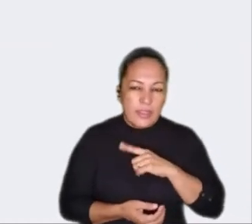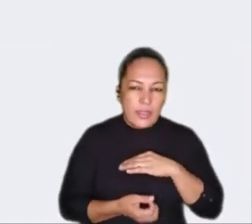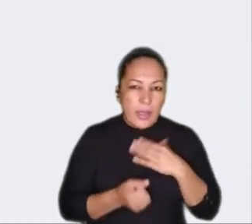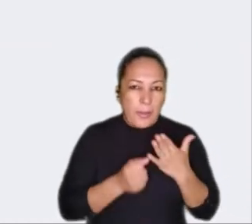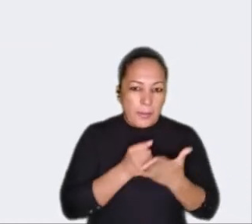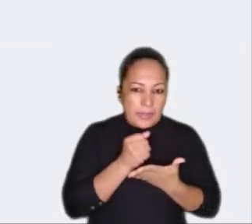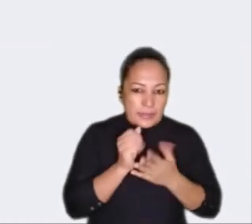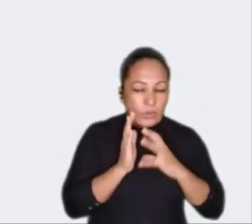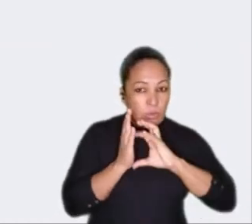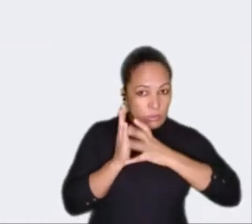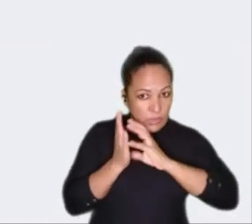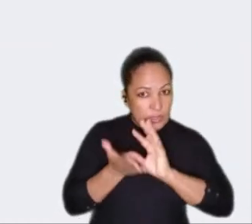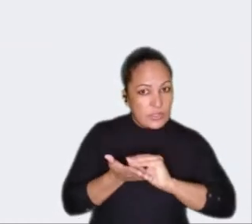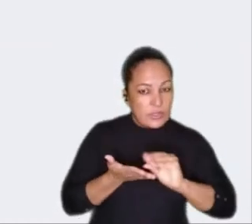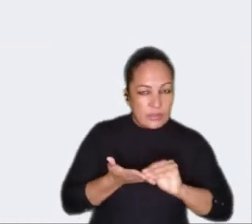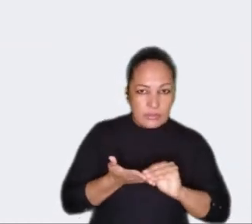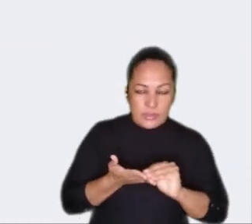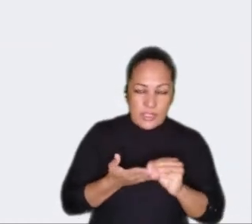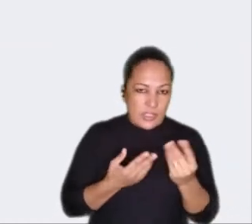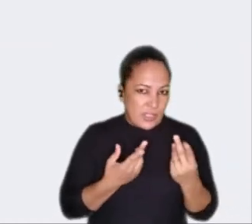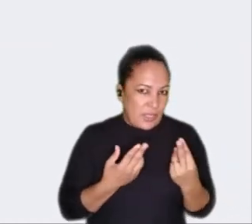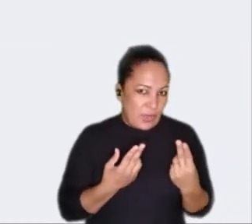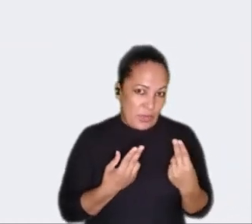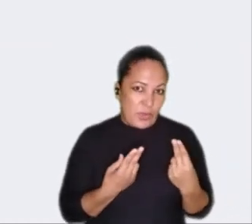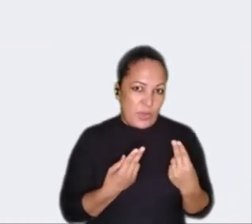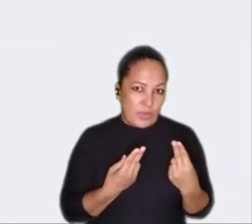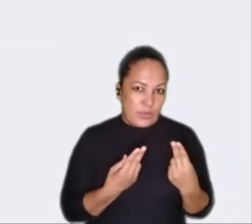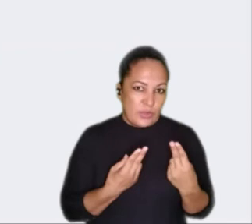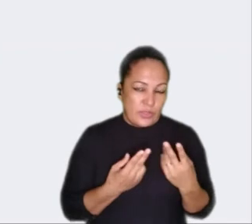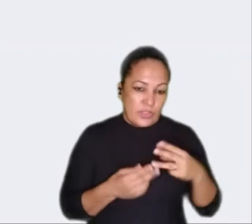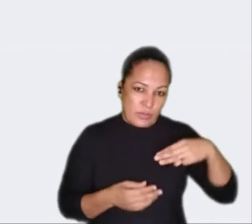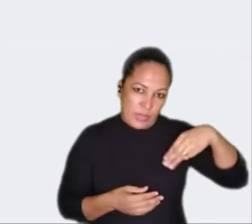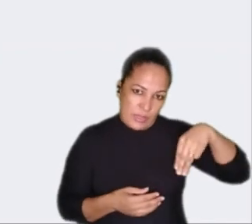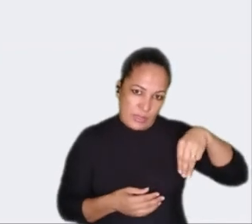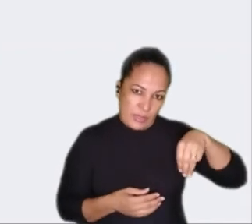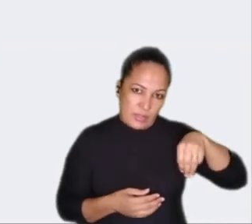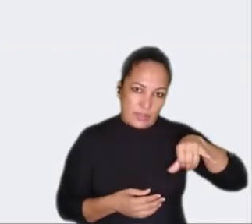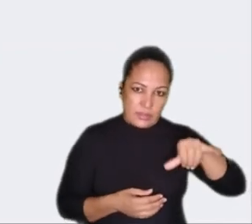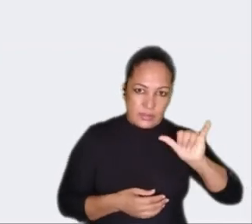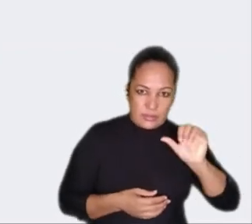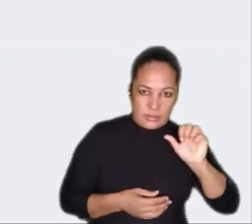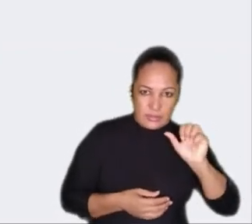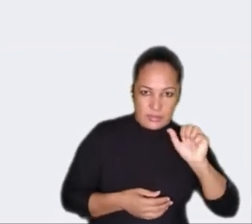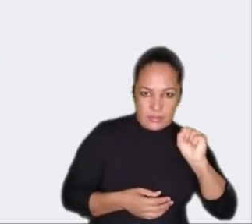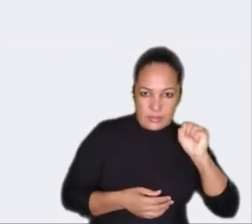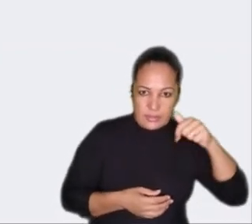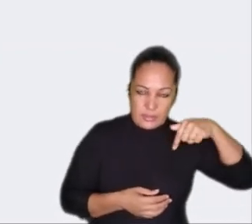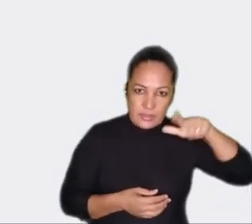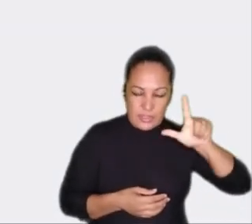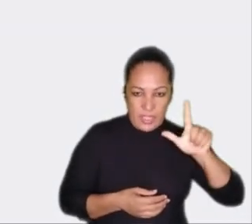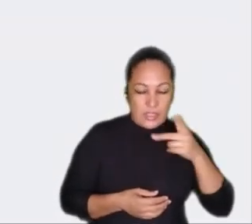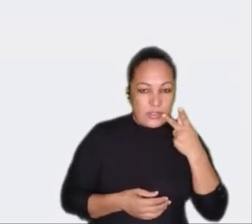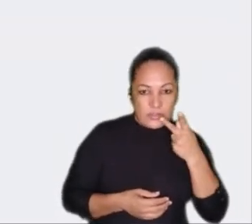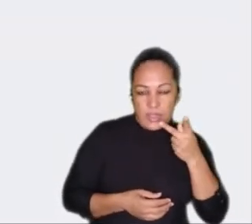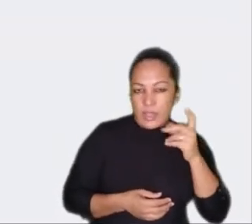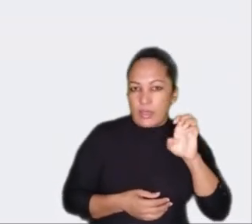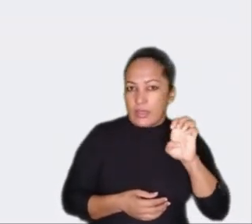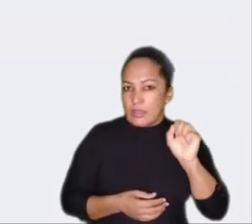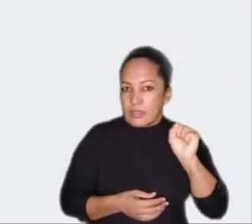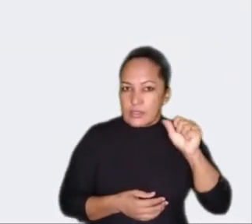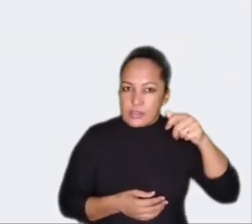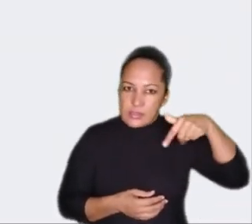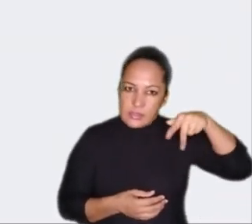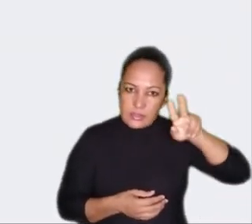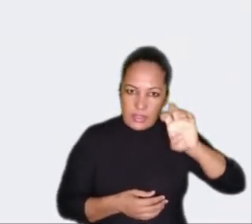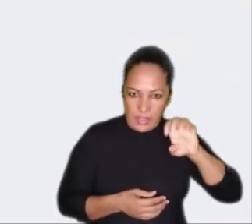o MySQL, a base de dados e esquema para ele é uma coisa só. O MySQL já chama a base de dados de esquema